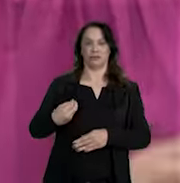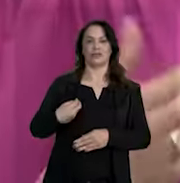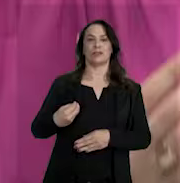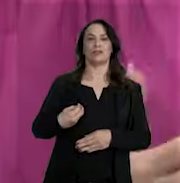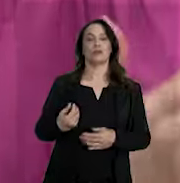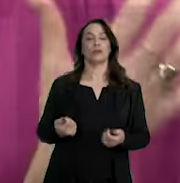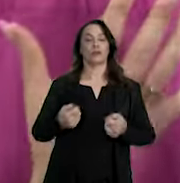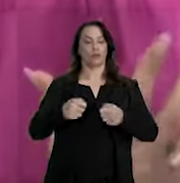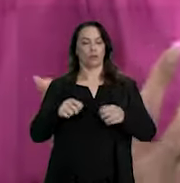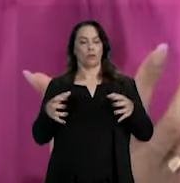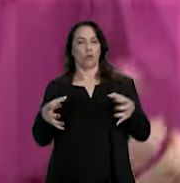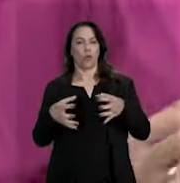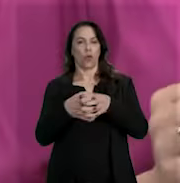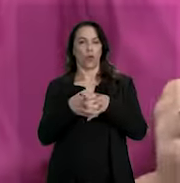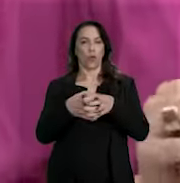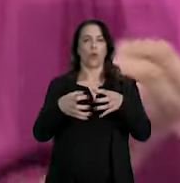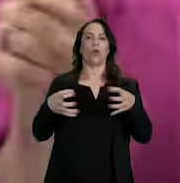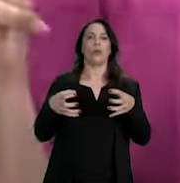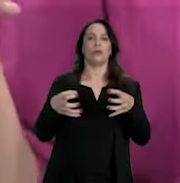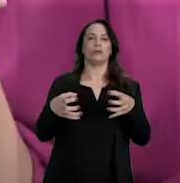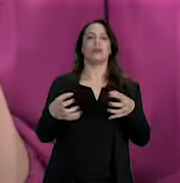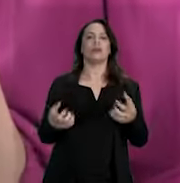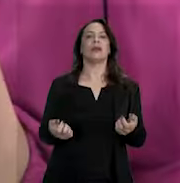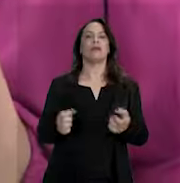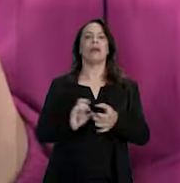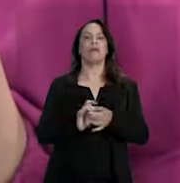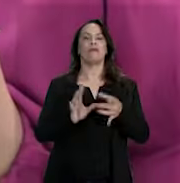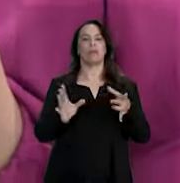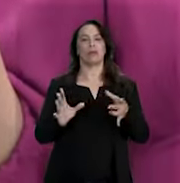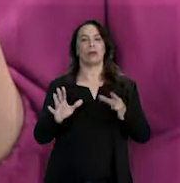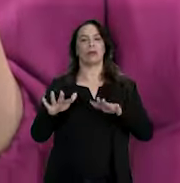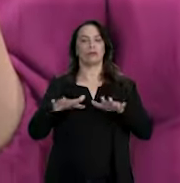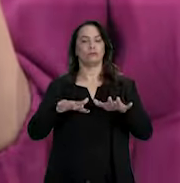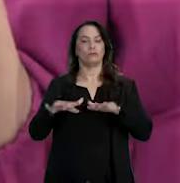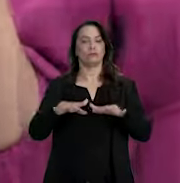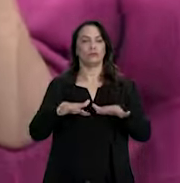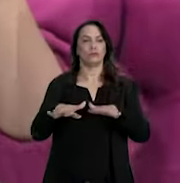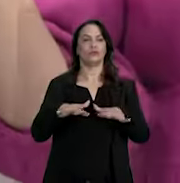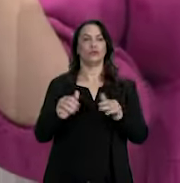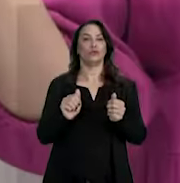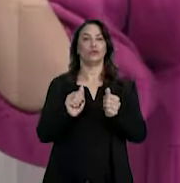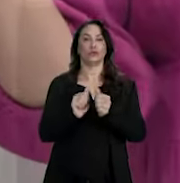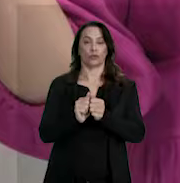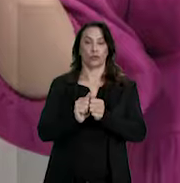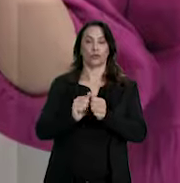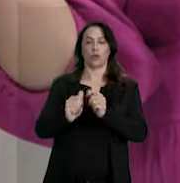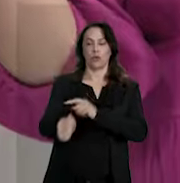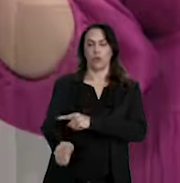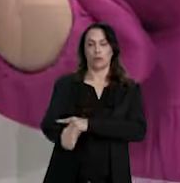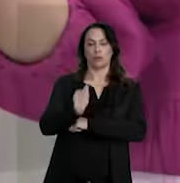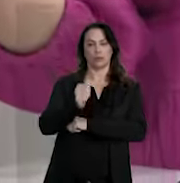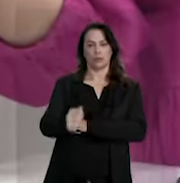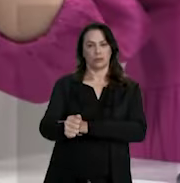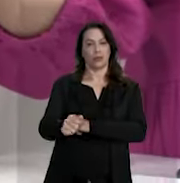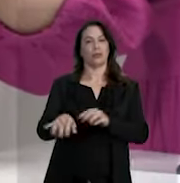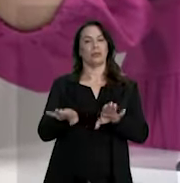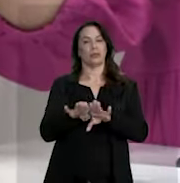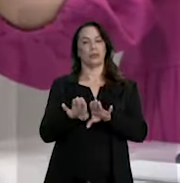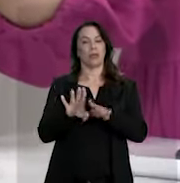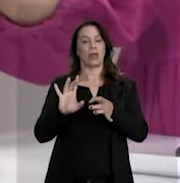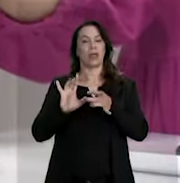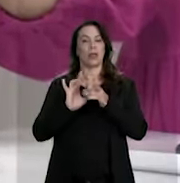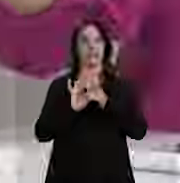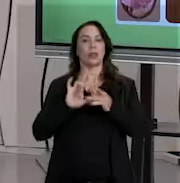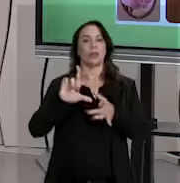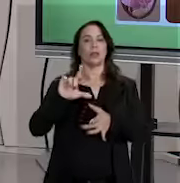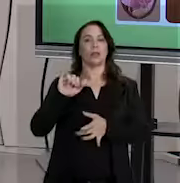relaxa, ela permite a movimentação do corpo juntamente, né, com as articulações e os ligamentos que a gente tem aqui. Gente,